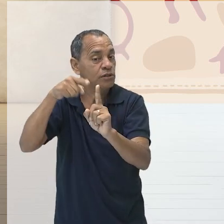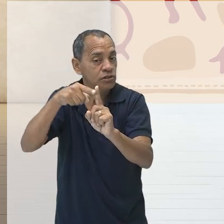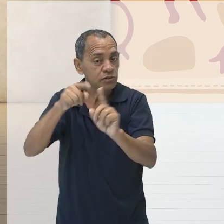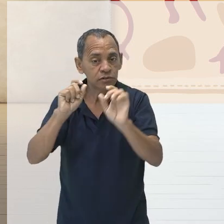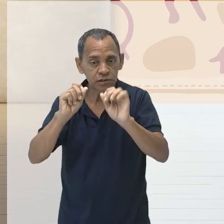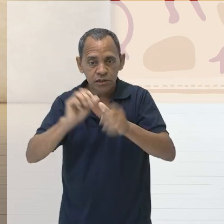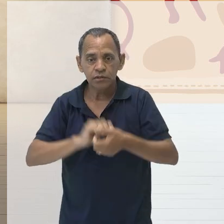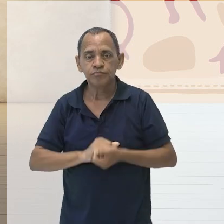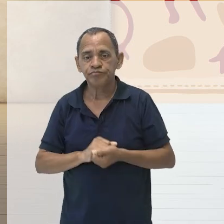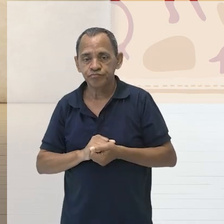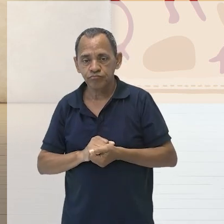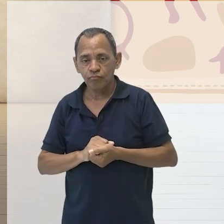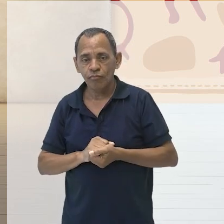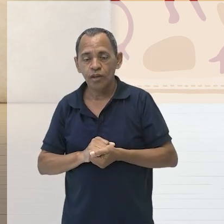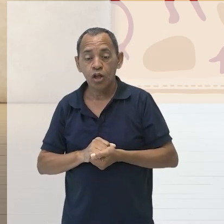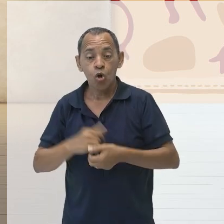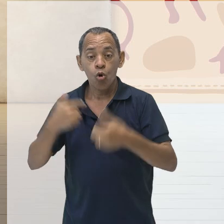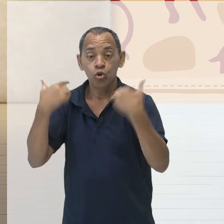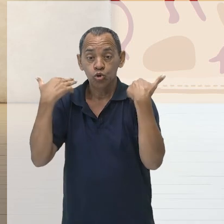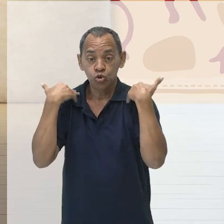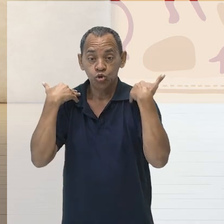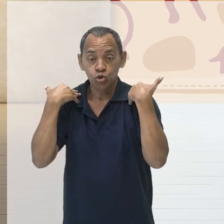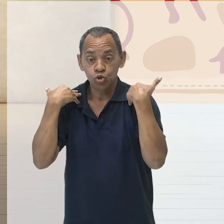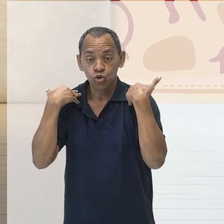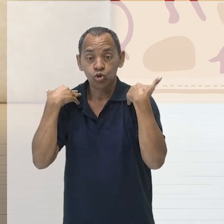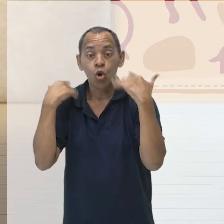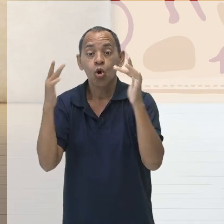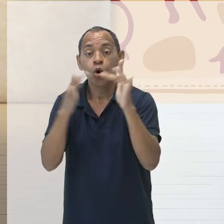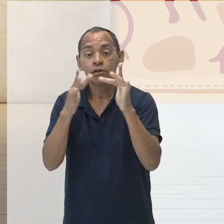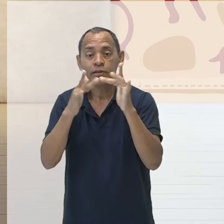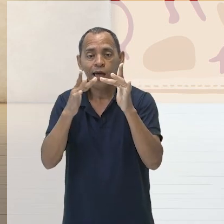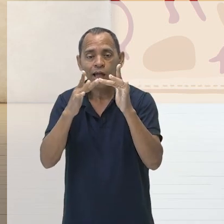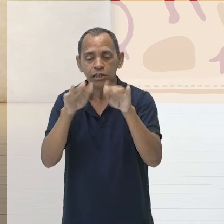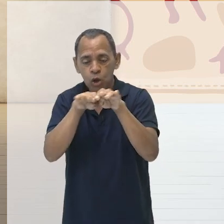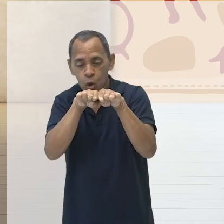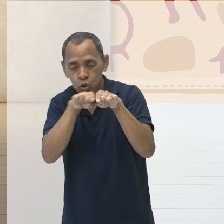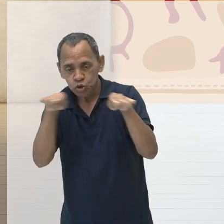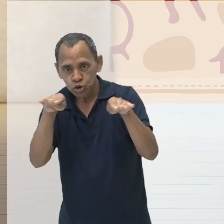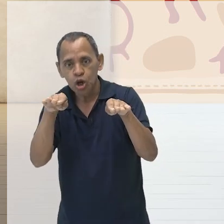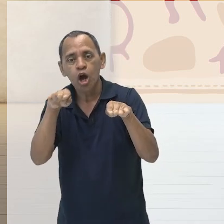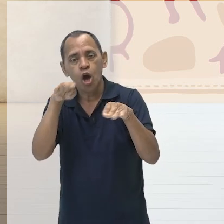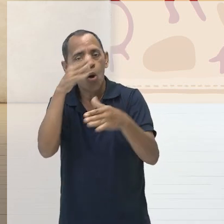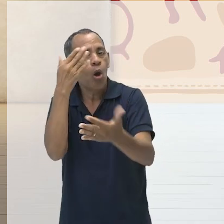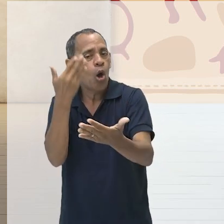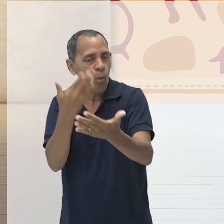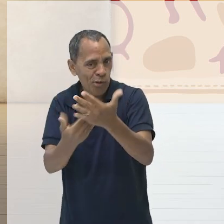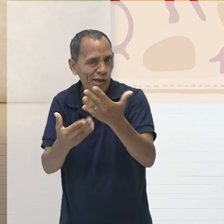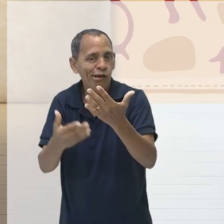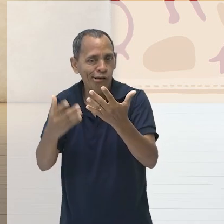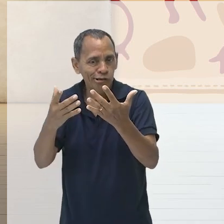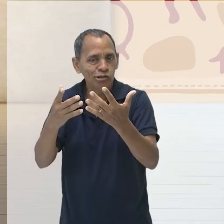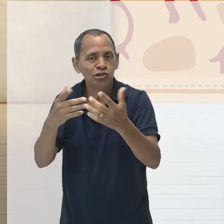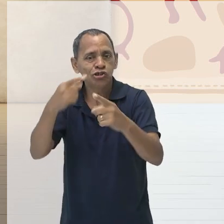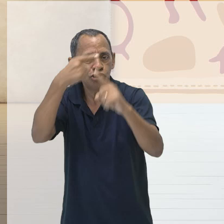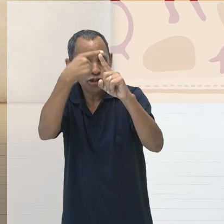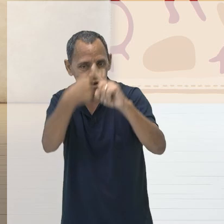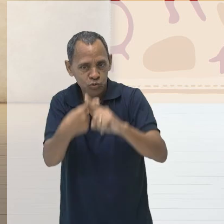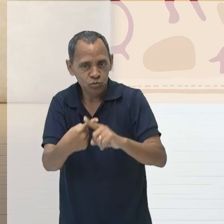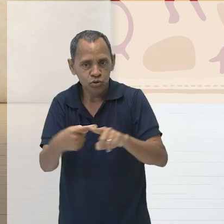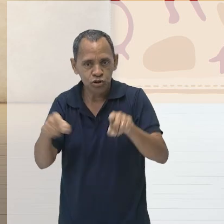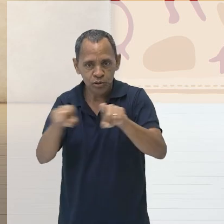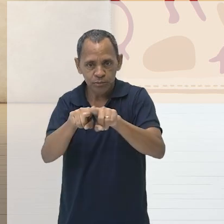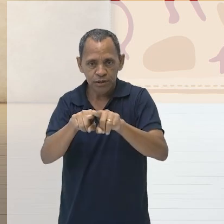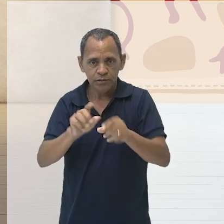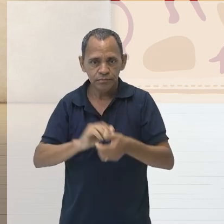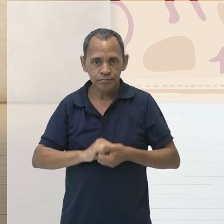em fazê-lo tocar os ombros no chão e, com isso, perder a luta. Tá? Então, nesse pali,